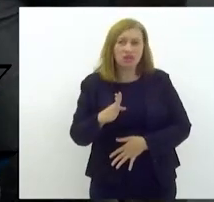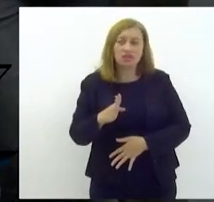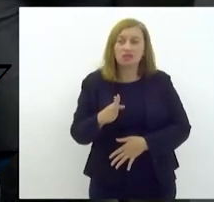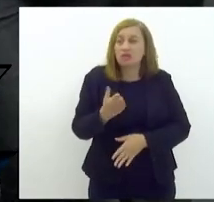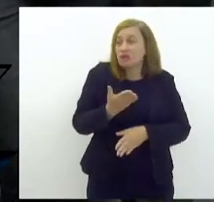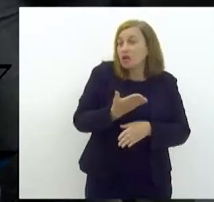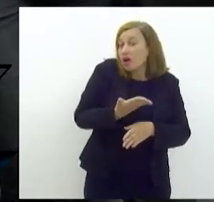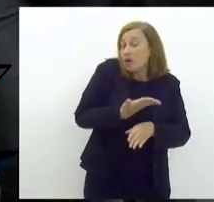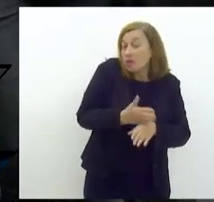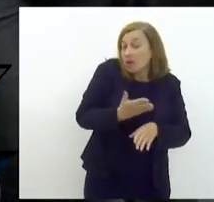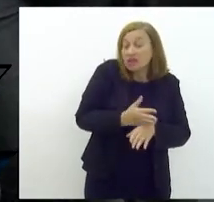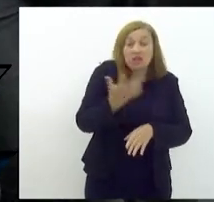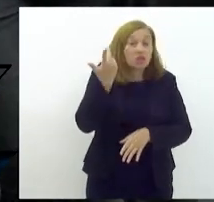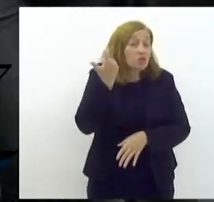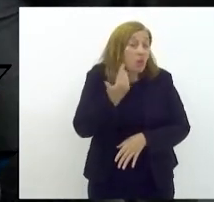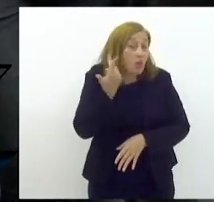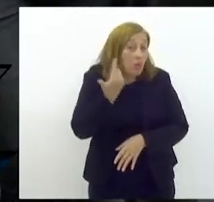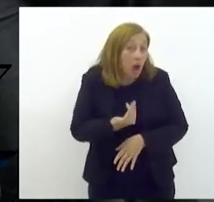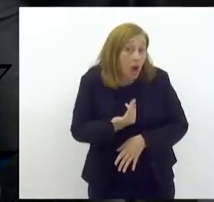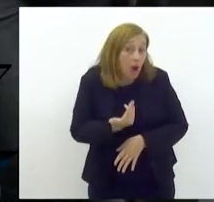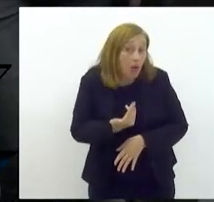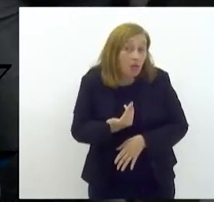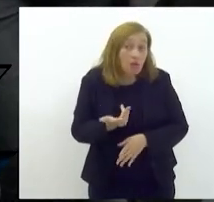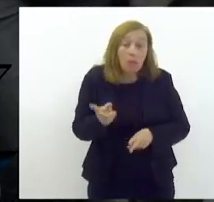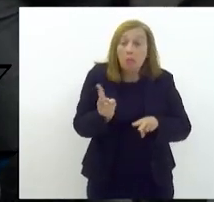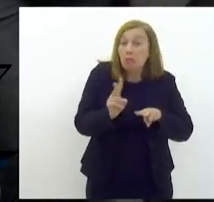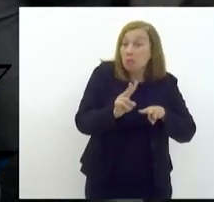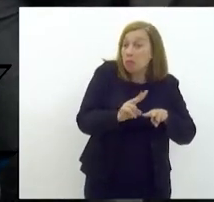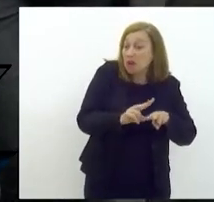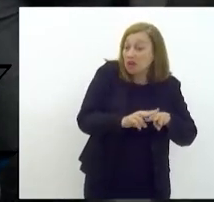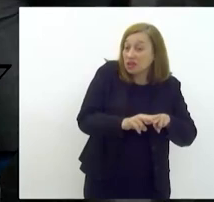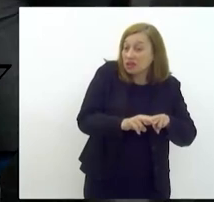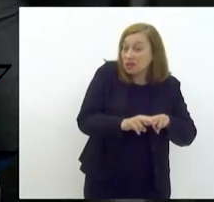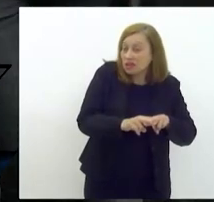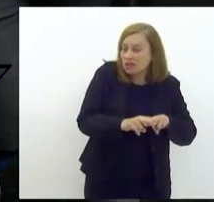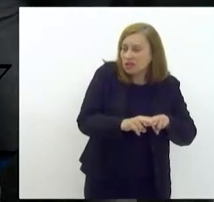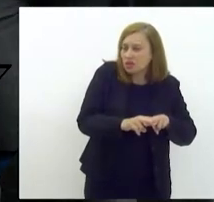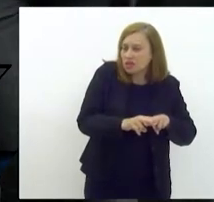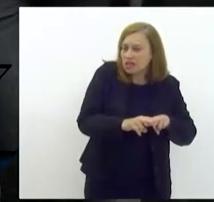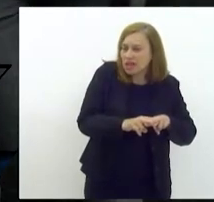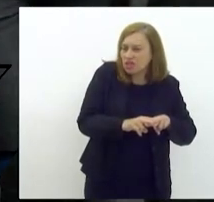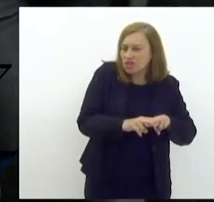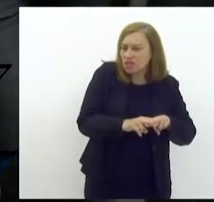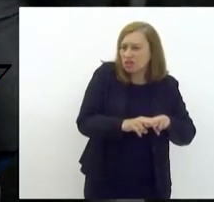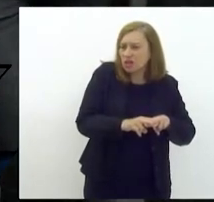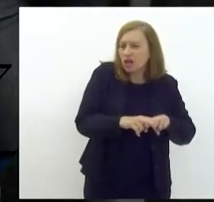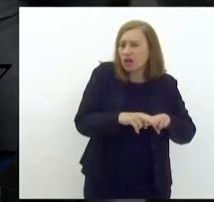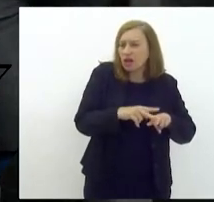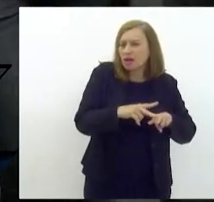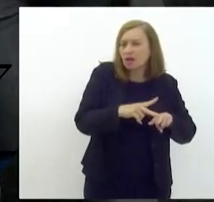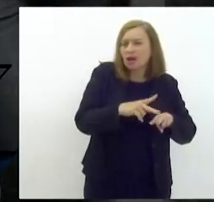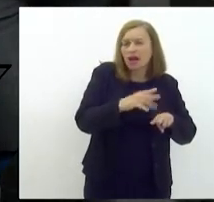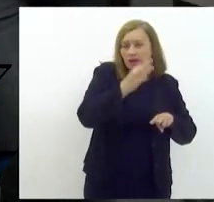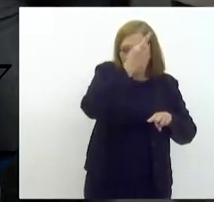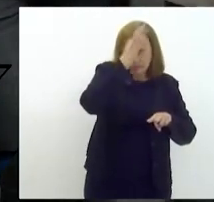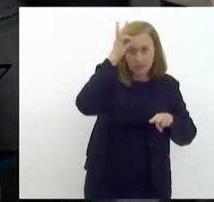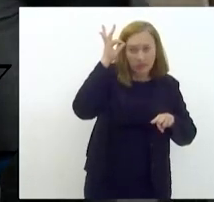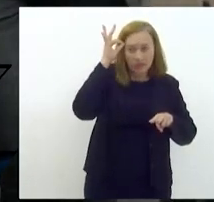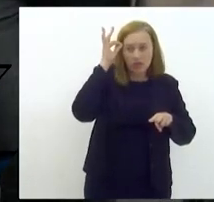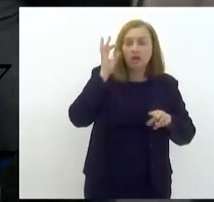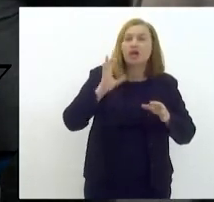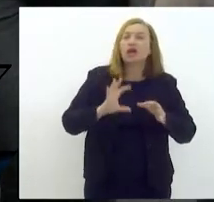prática né prender o inocente e saltar Os Condenados então